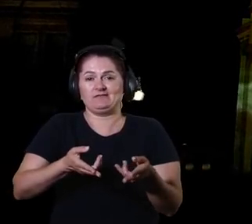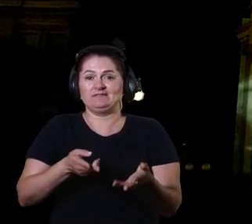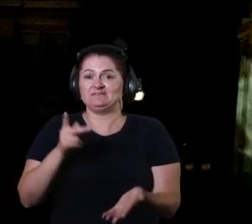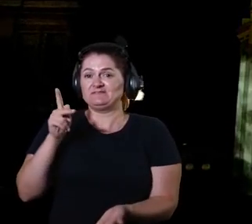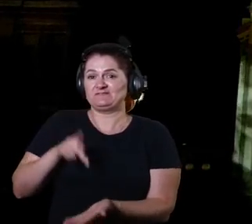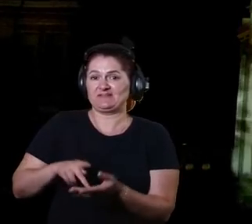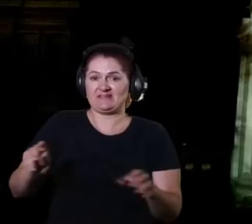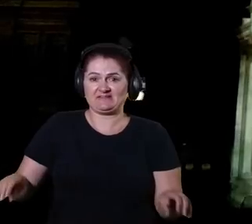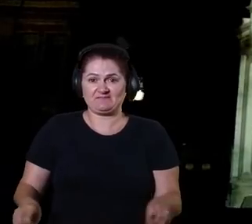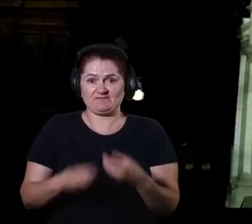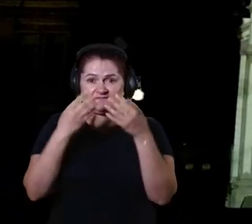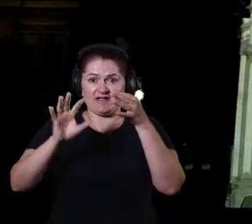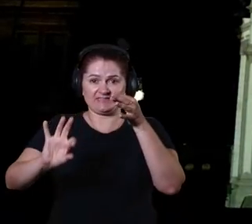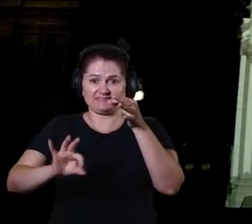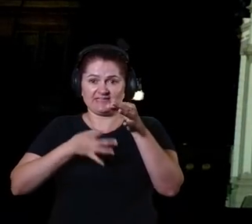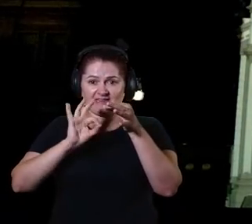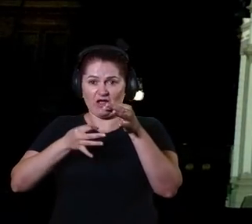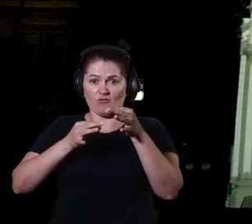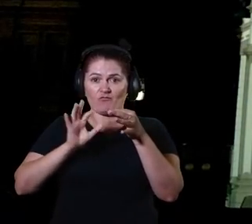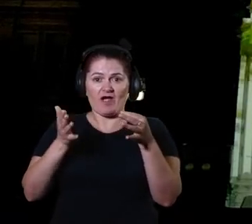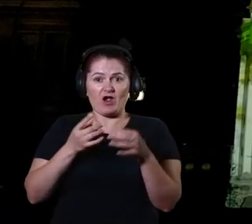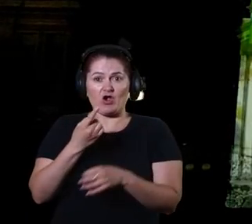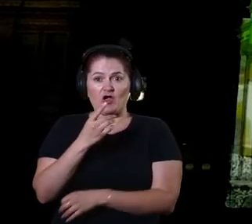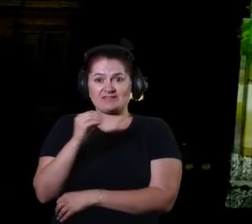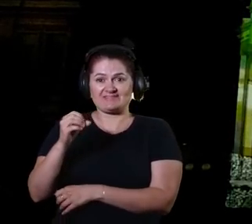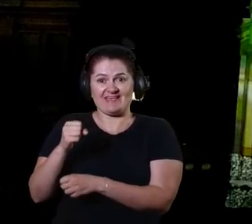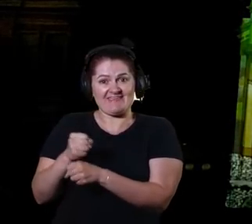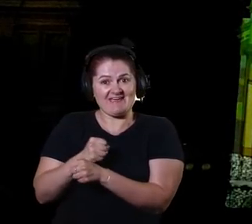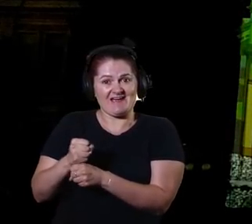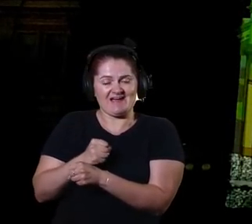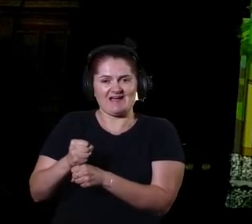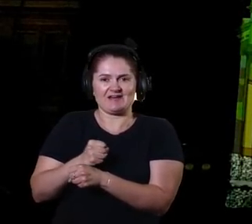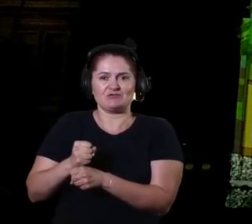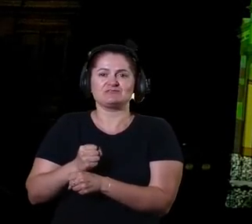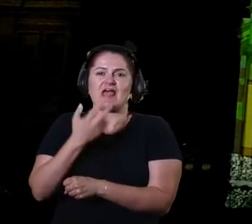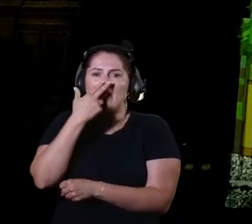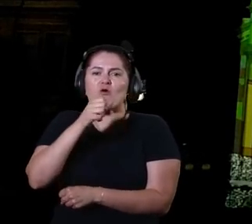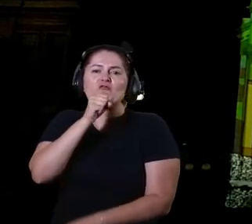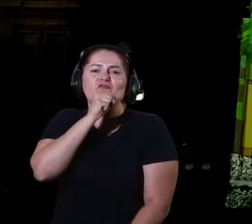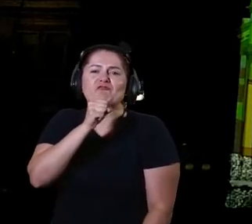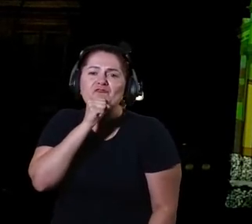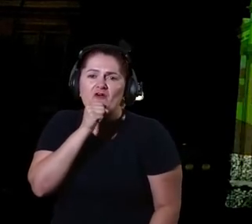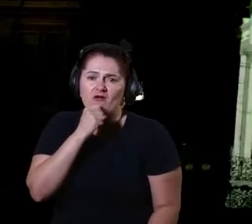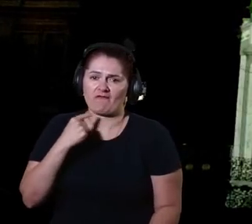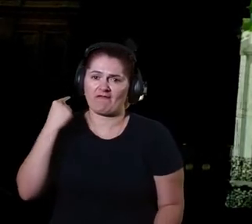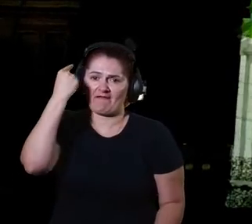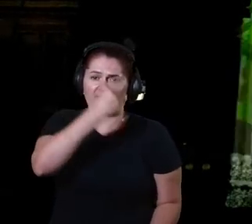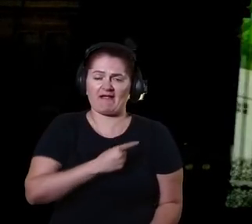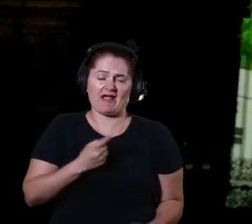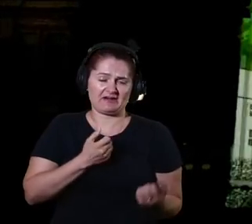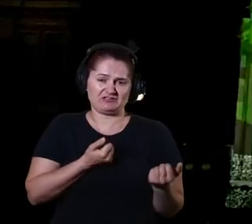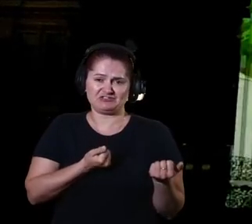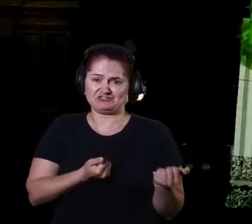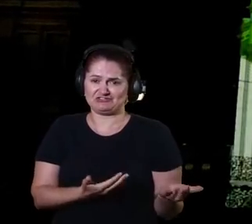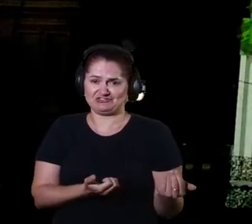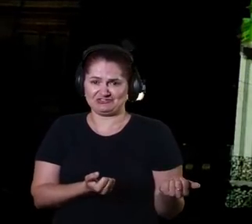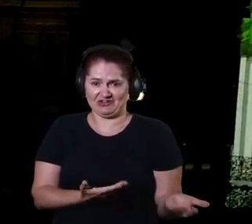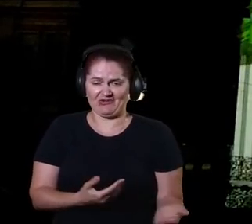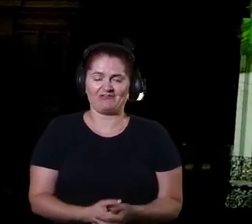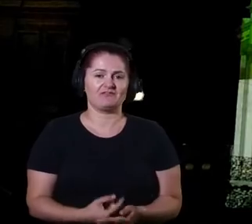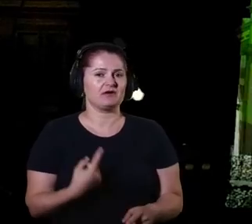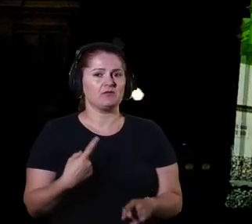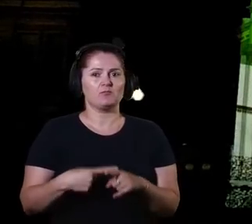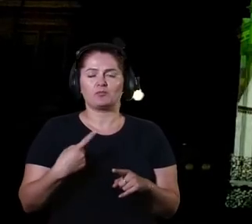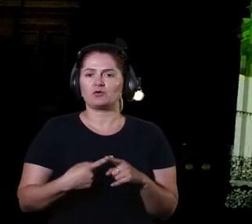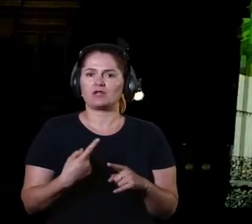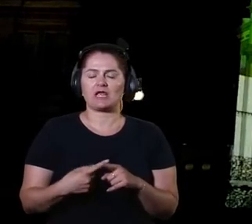nona com a cara de menina, né? Por quê? Porque tem essas inovações, essa